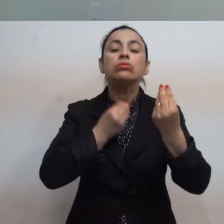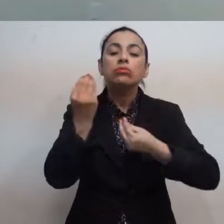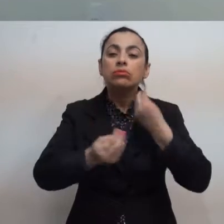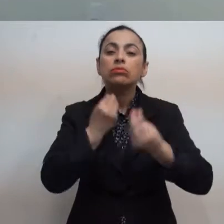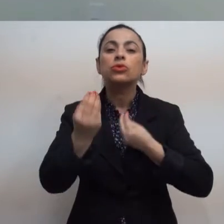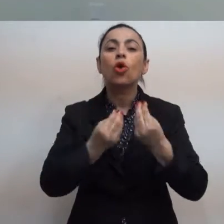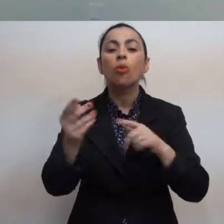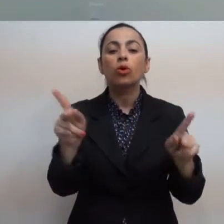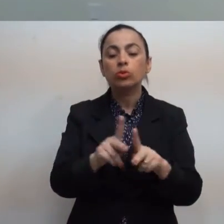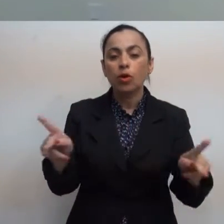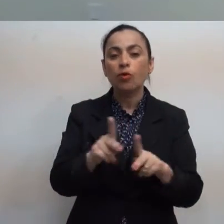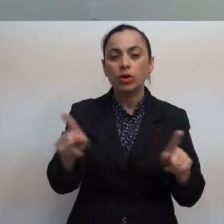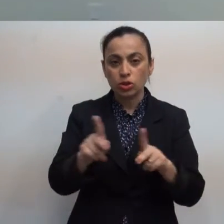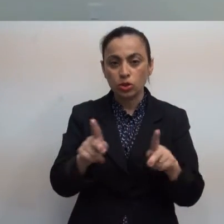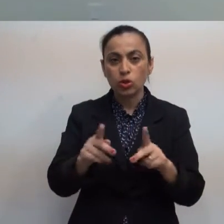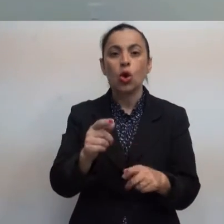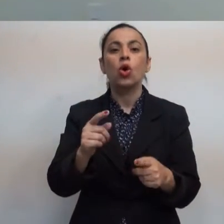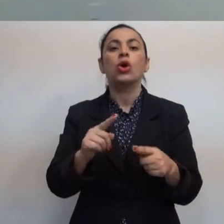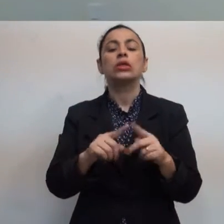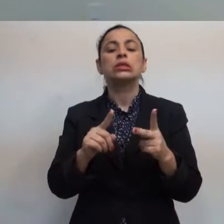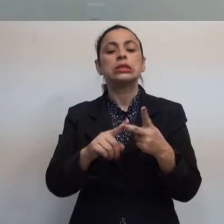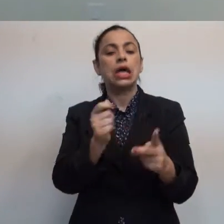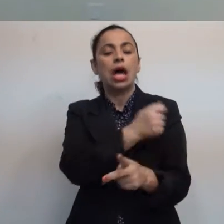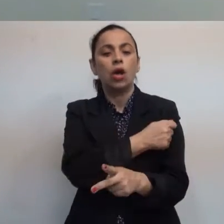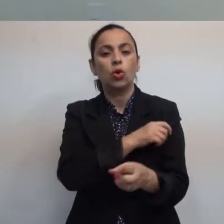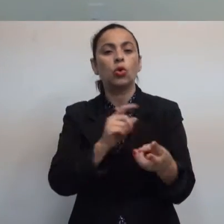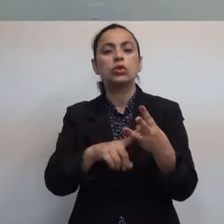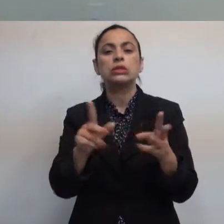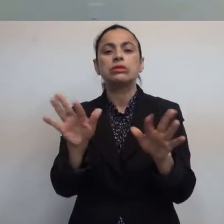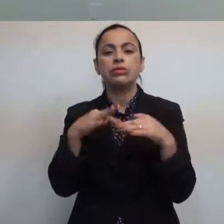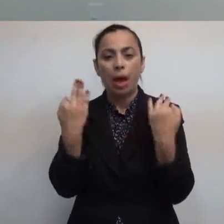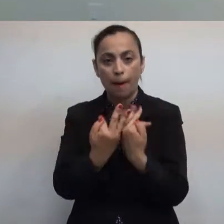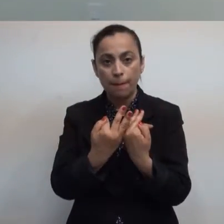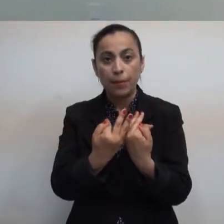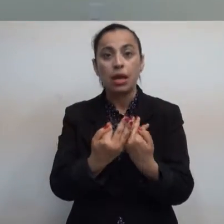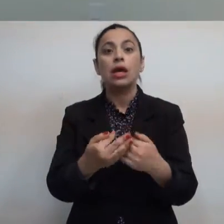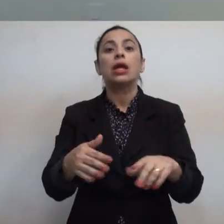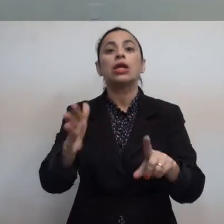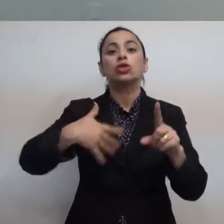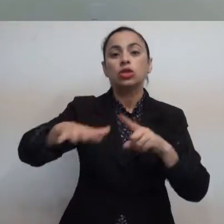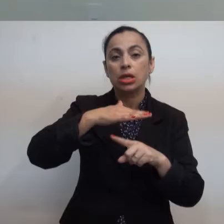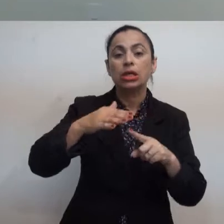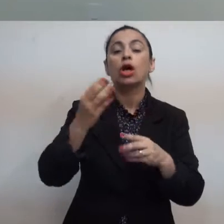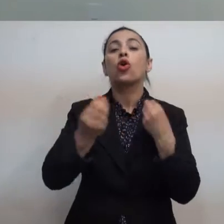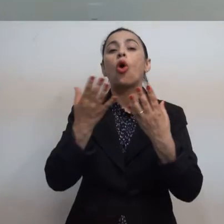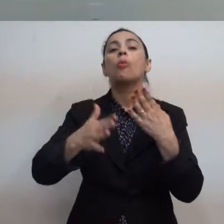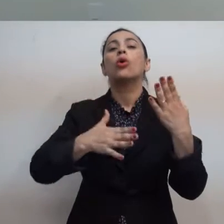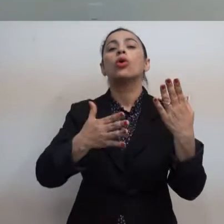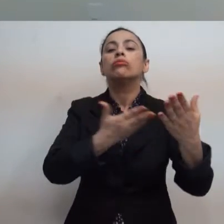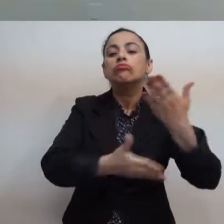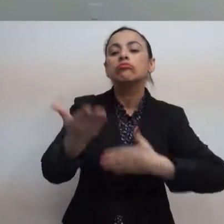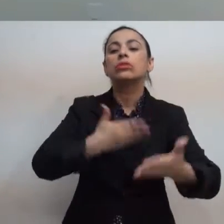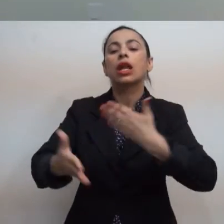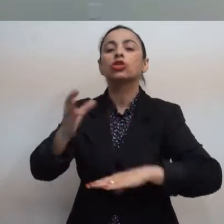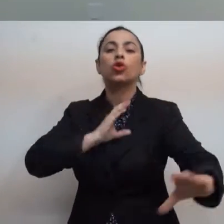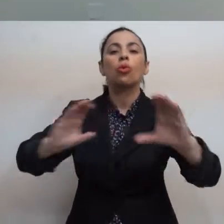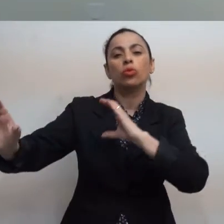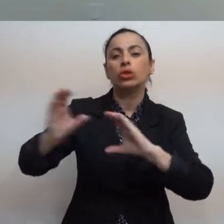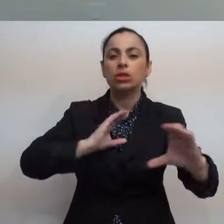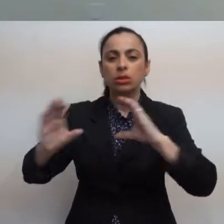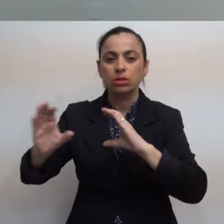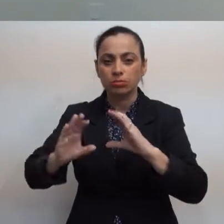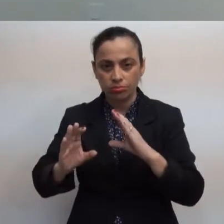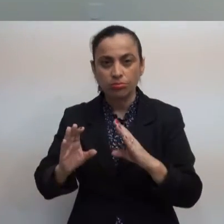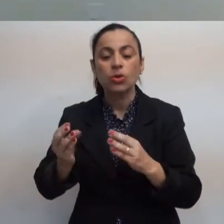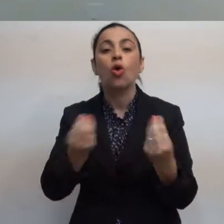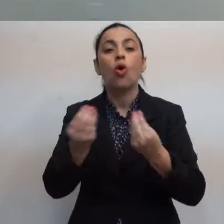ou seja, como que os professores, alunos e família e sociedade interagem